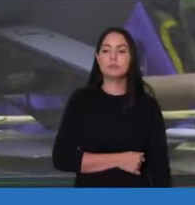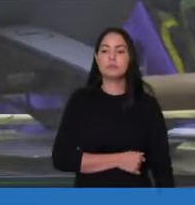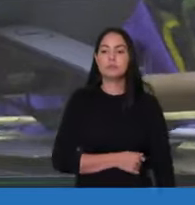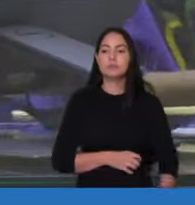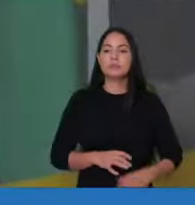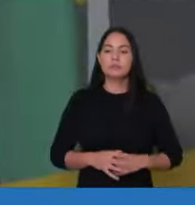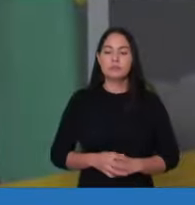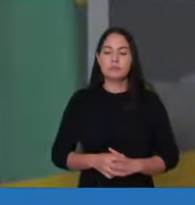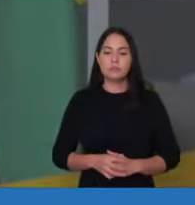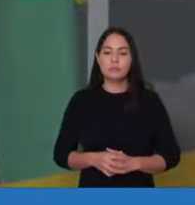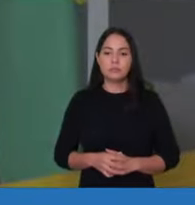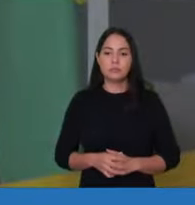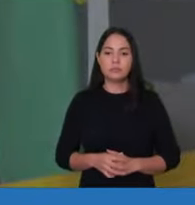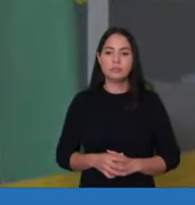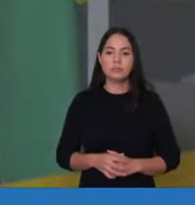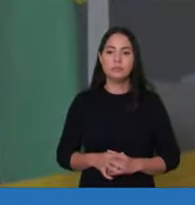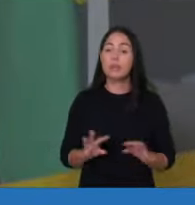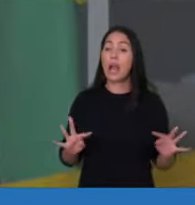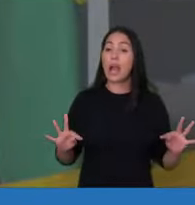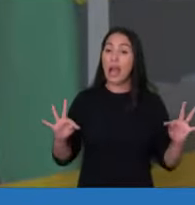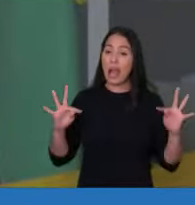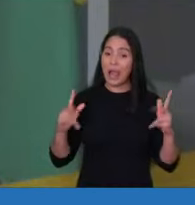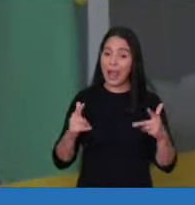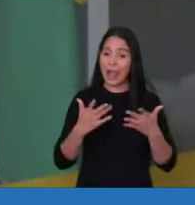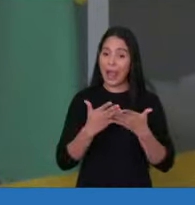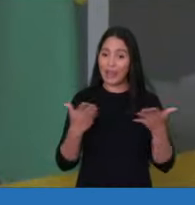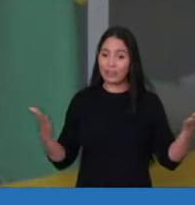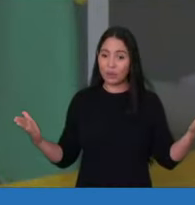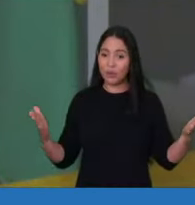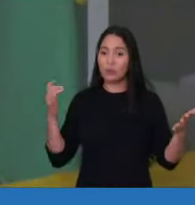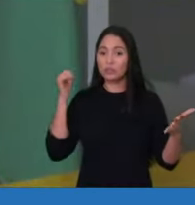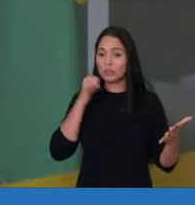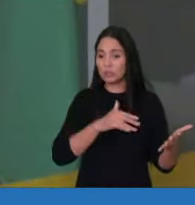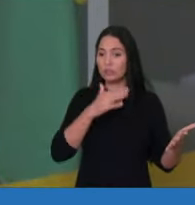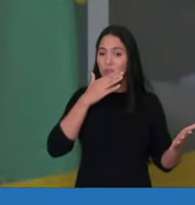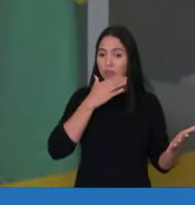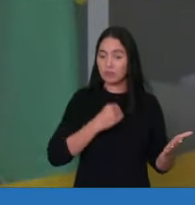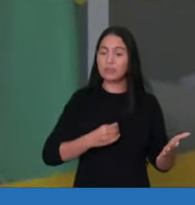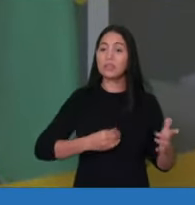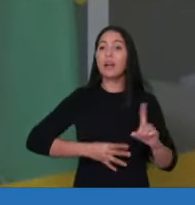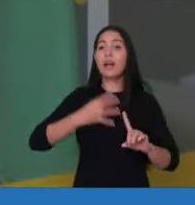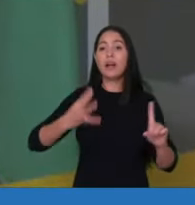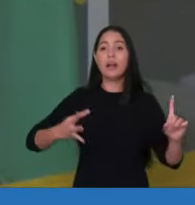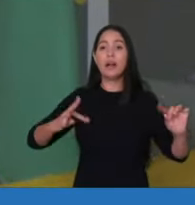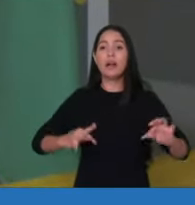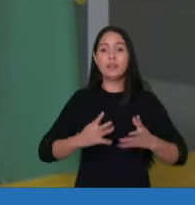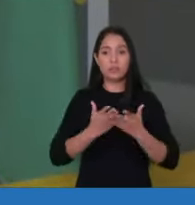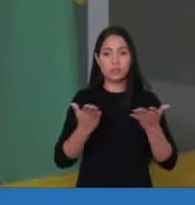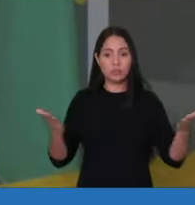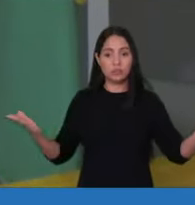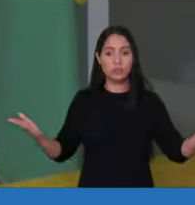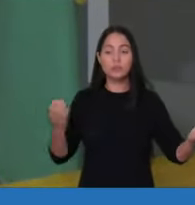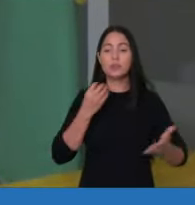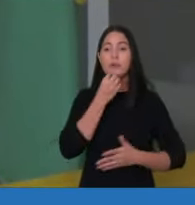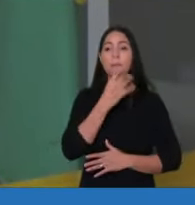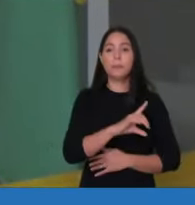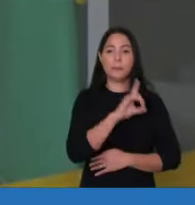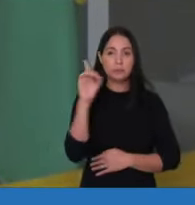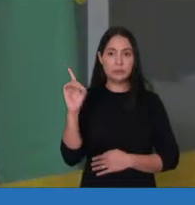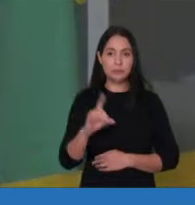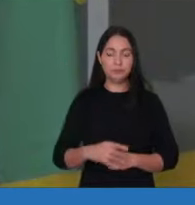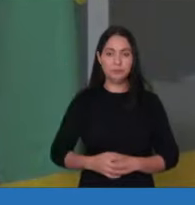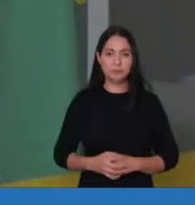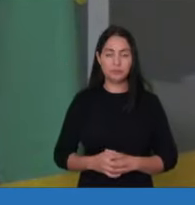Bom dia a todos e a todas e a todes. Eu quero